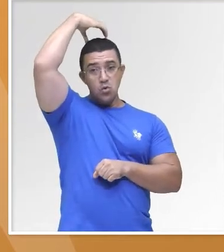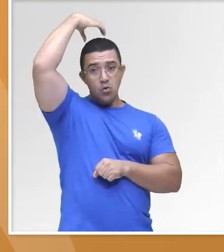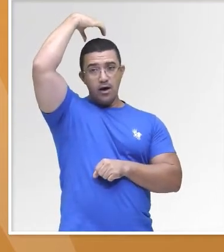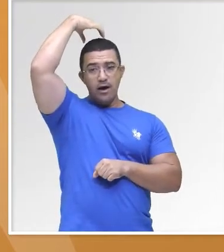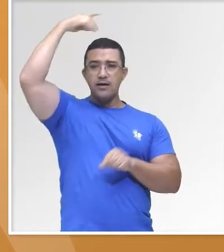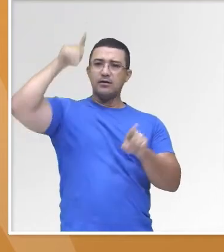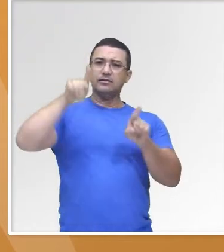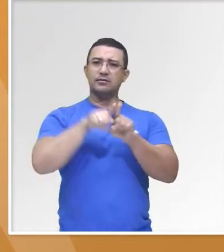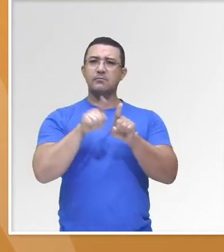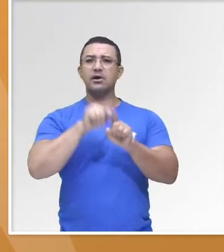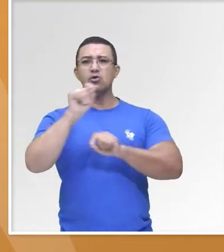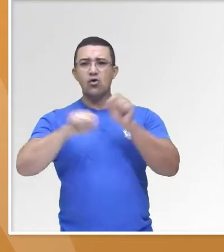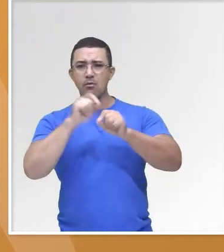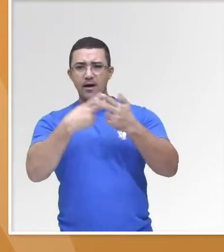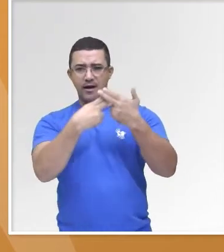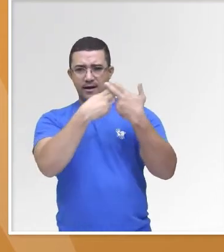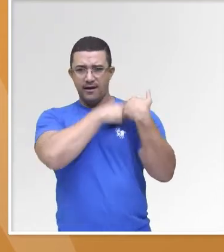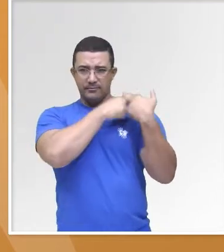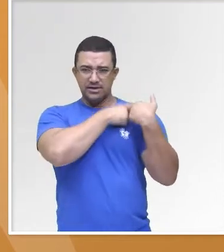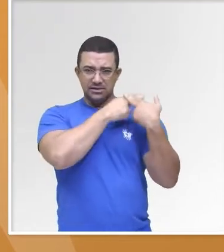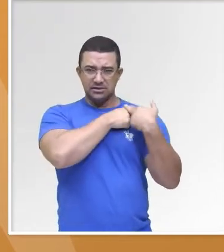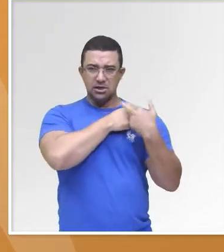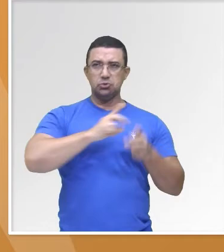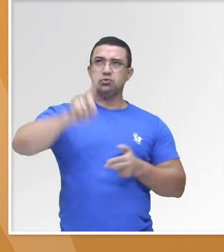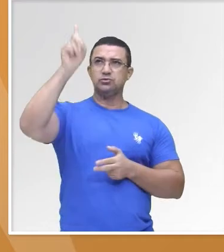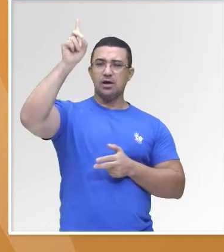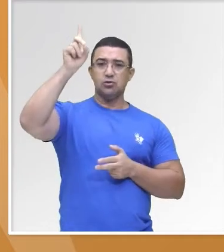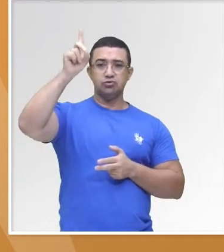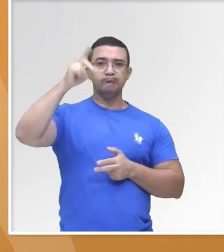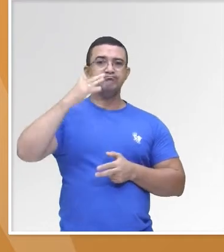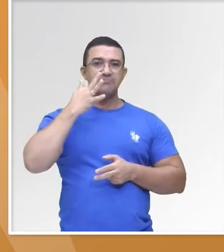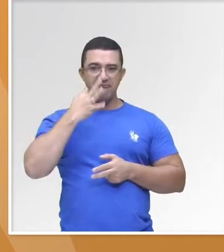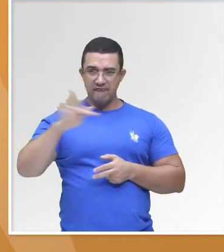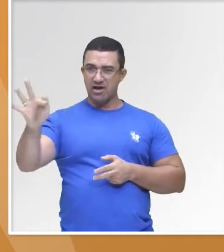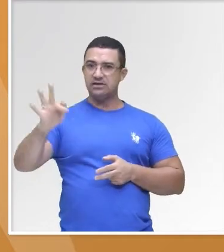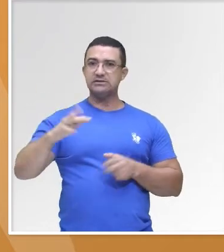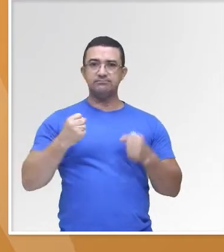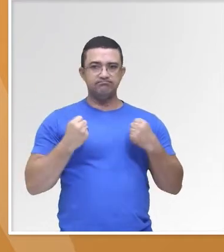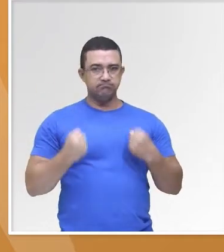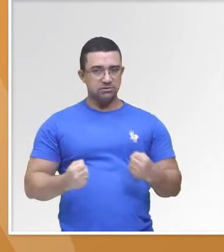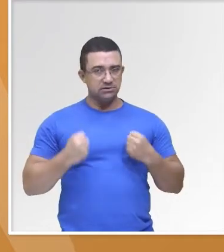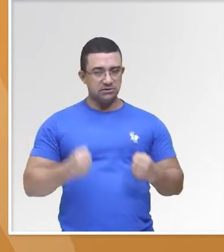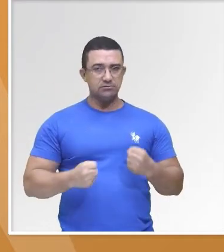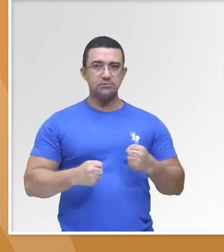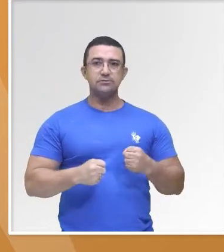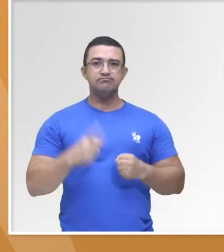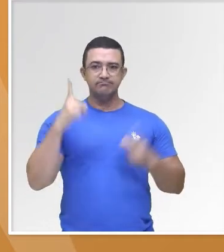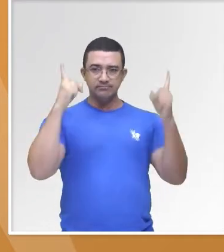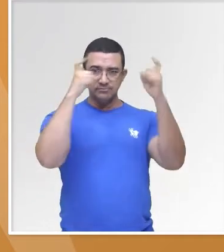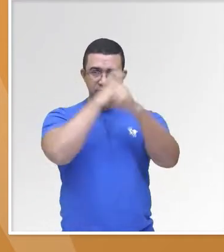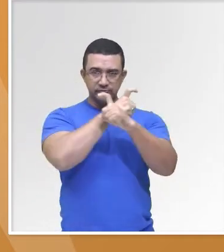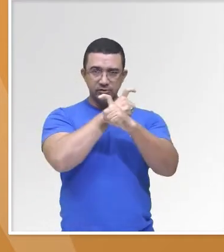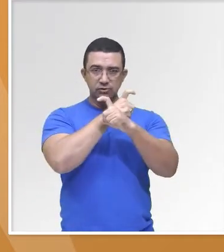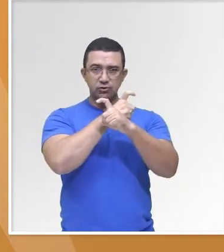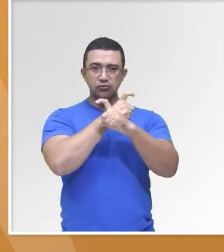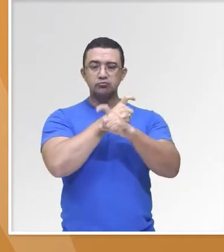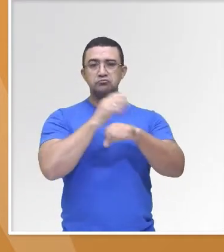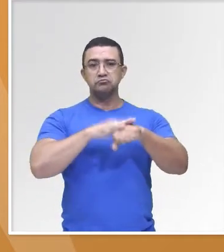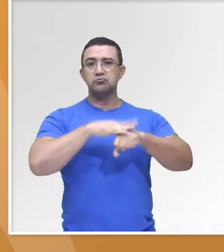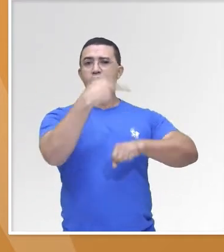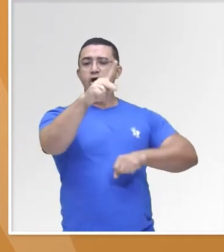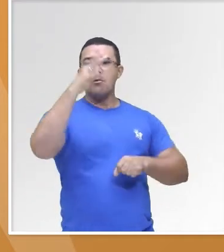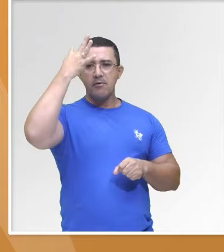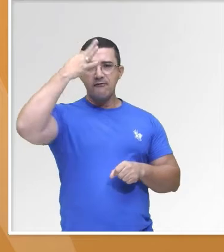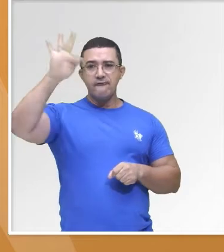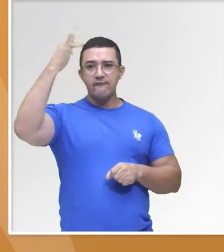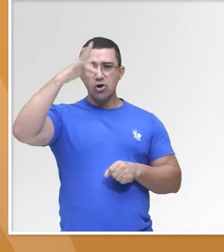como representatividade de Deus. Então na França o negócio era meio pesado, era tenso. Então o que Montesquieu fez?